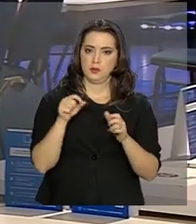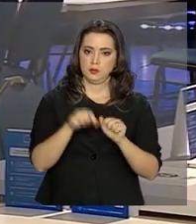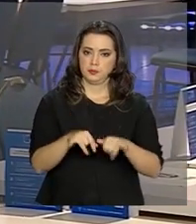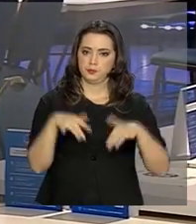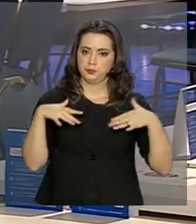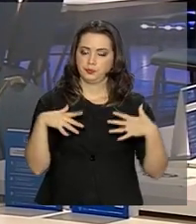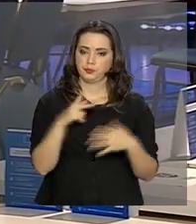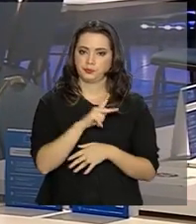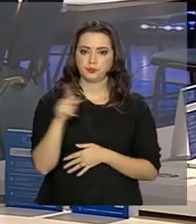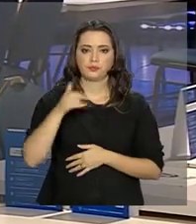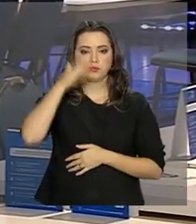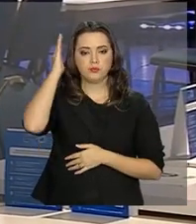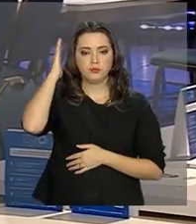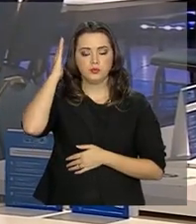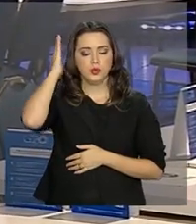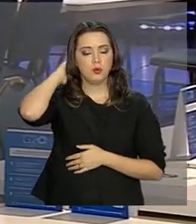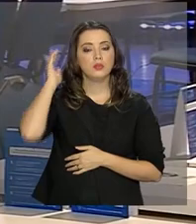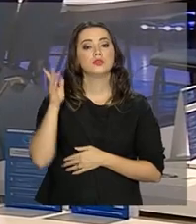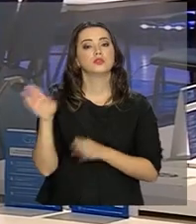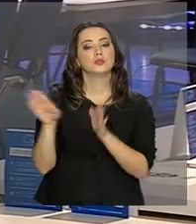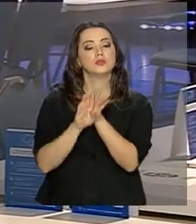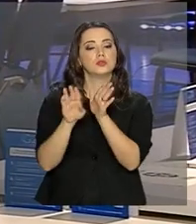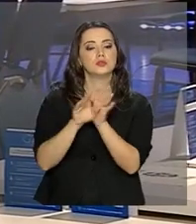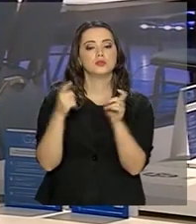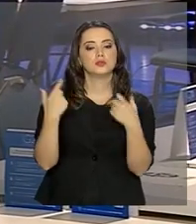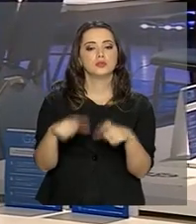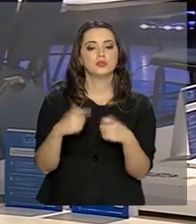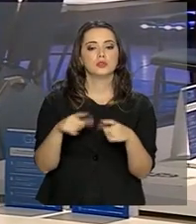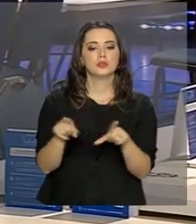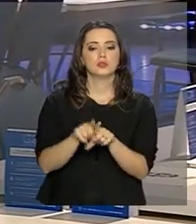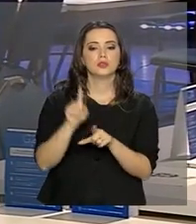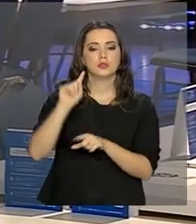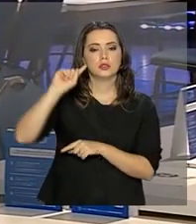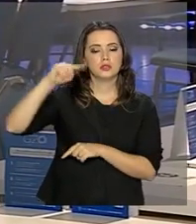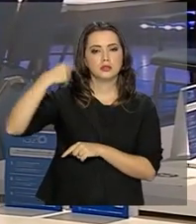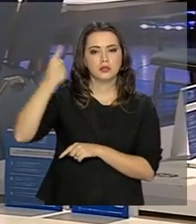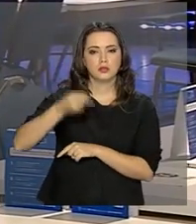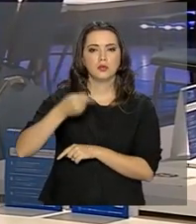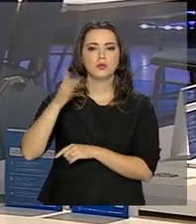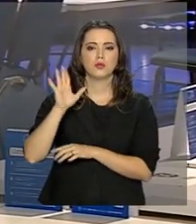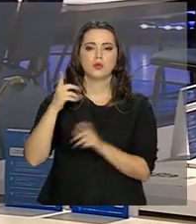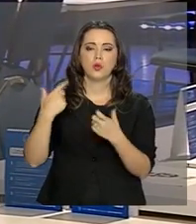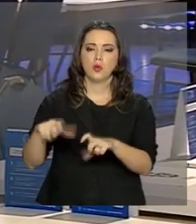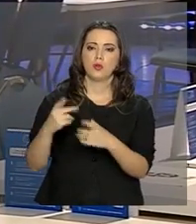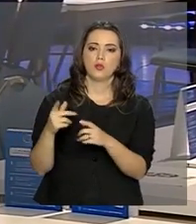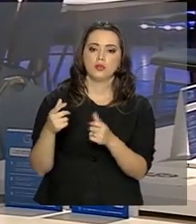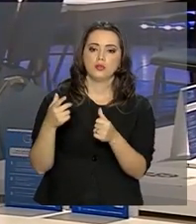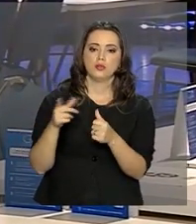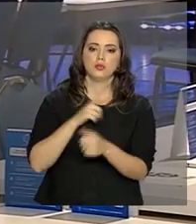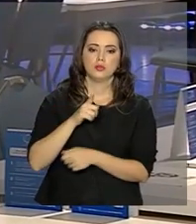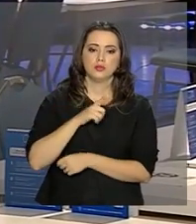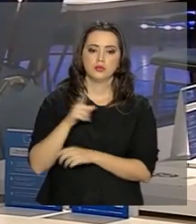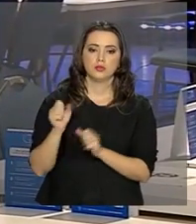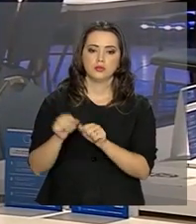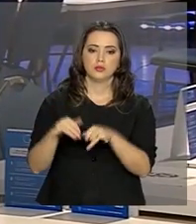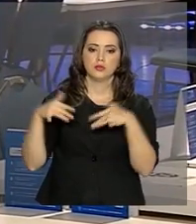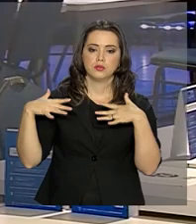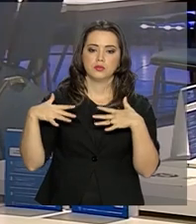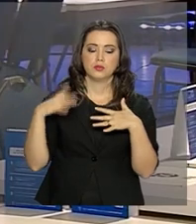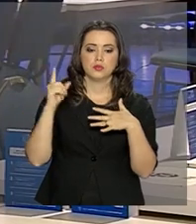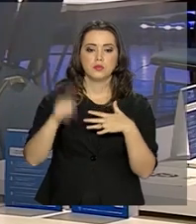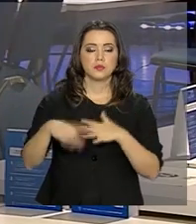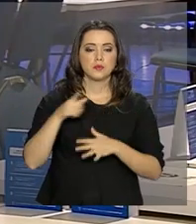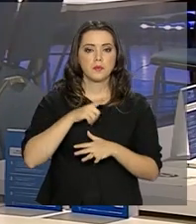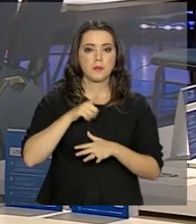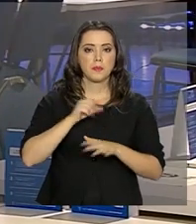plenária. O presidente Michel Temer deve chegar na Costa do Salgueiro, logo mais, né, o local onde está tendo o evento.